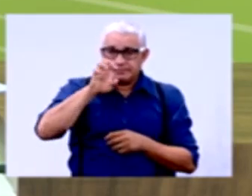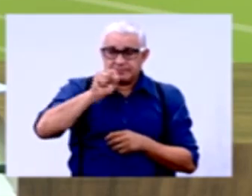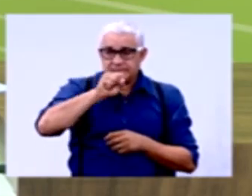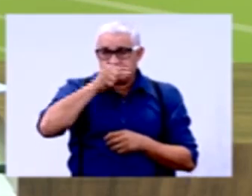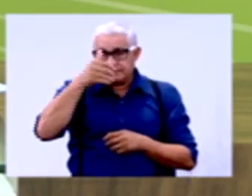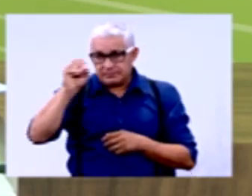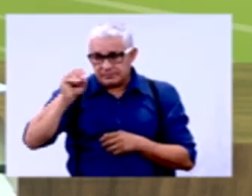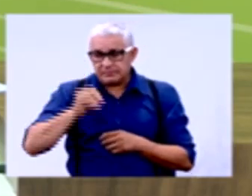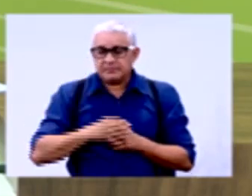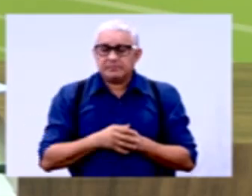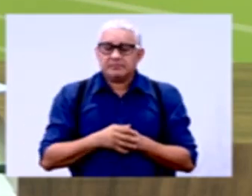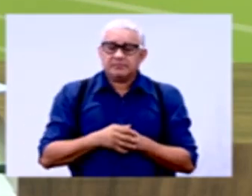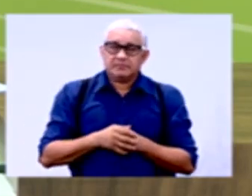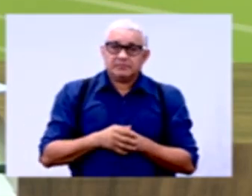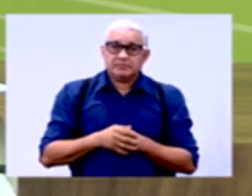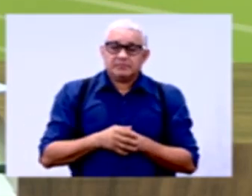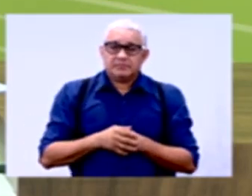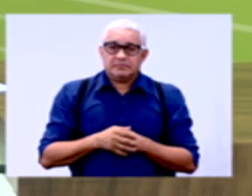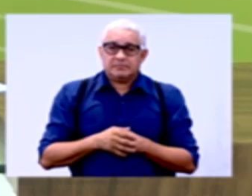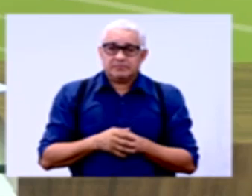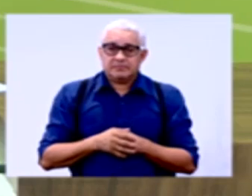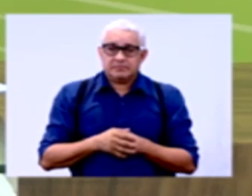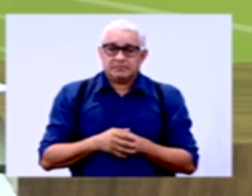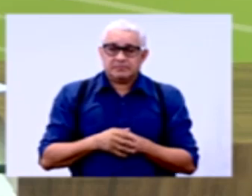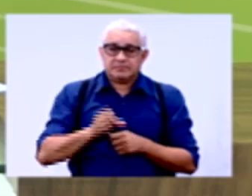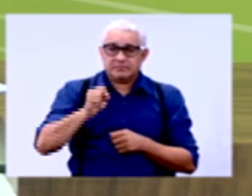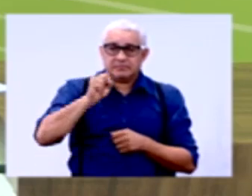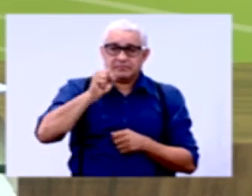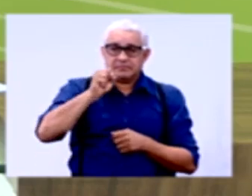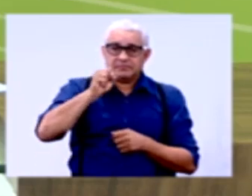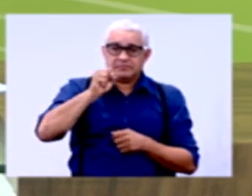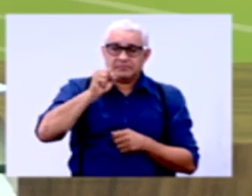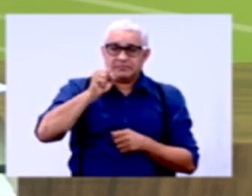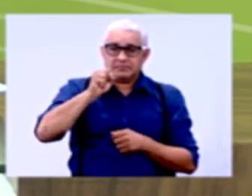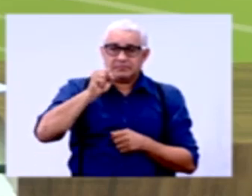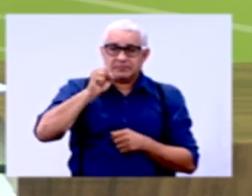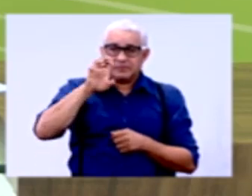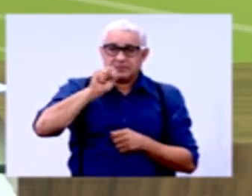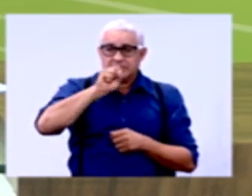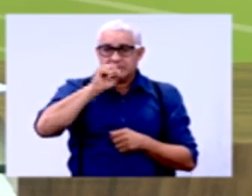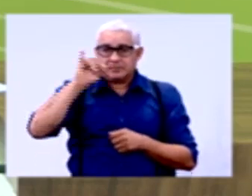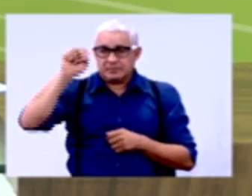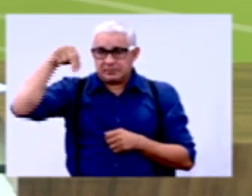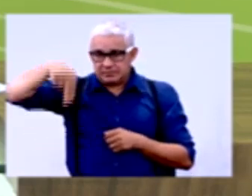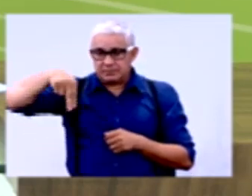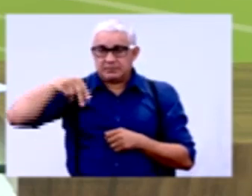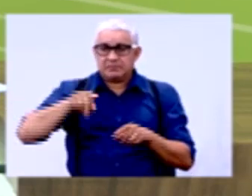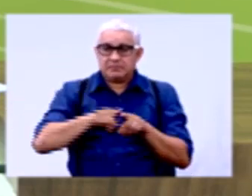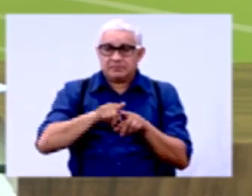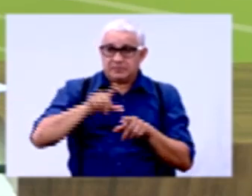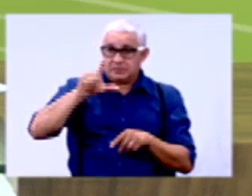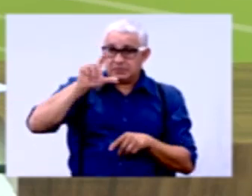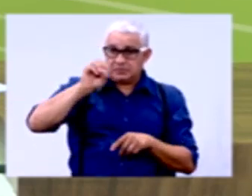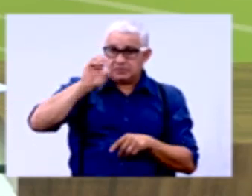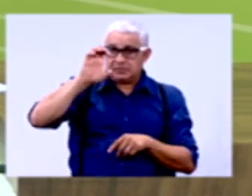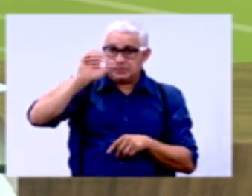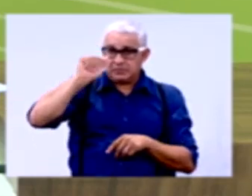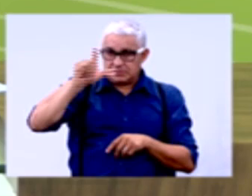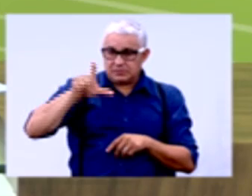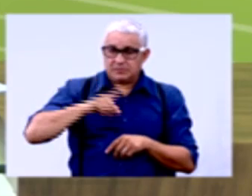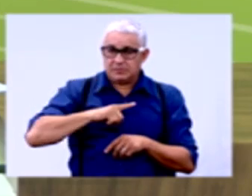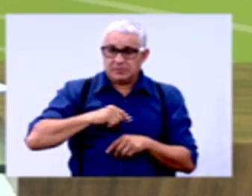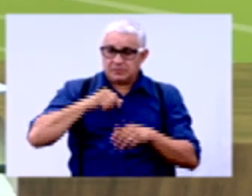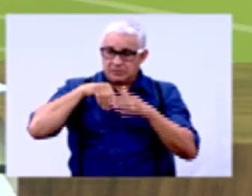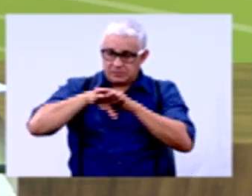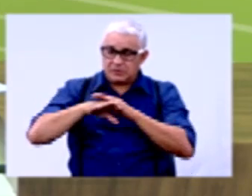caso da session e o armazenamento local, algumas